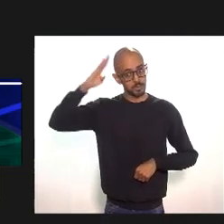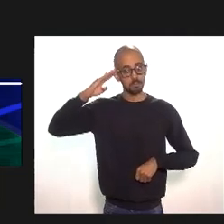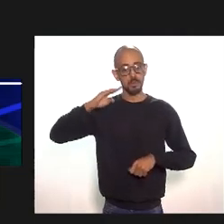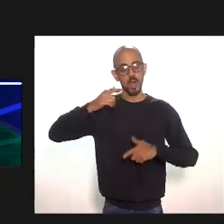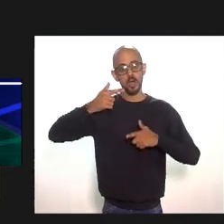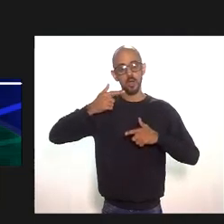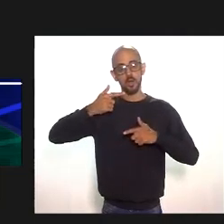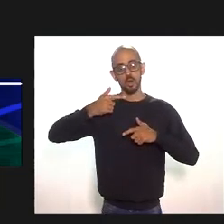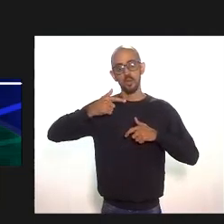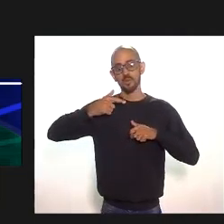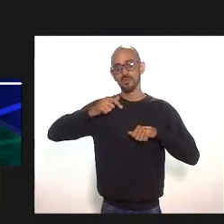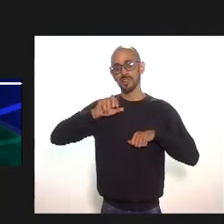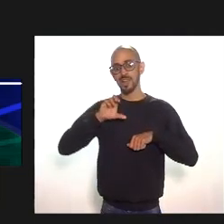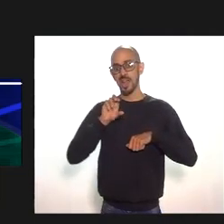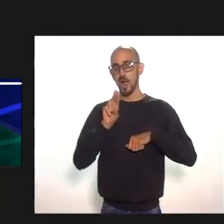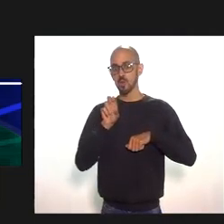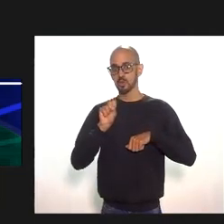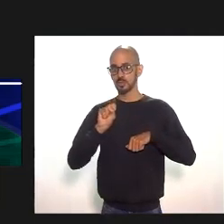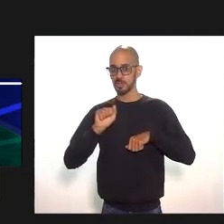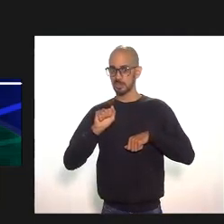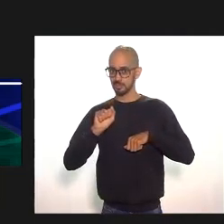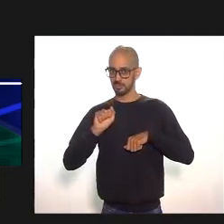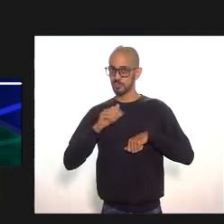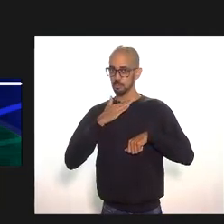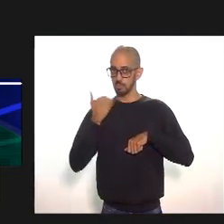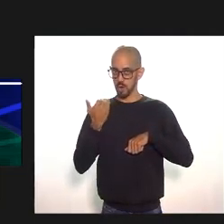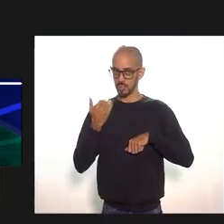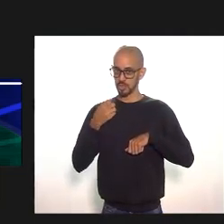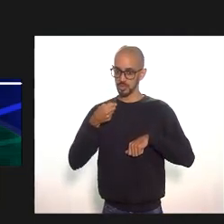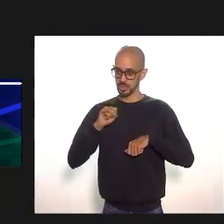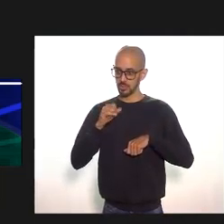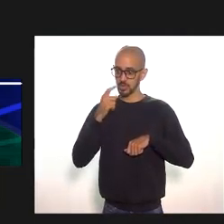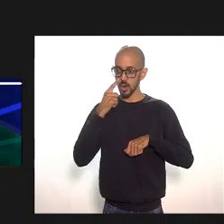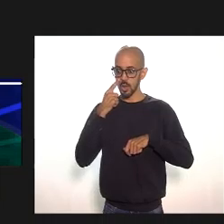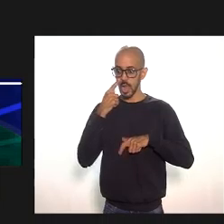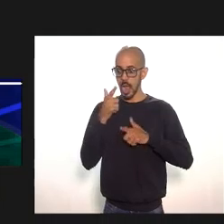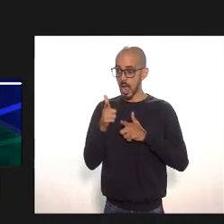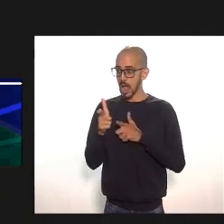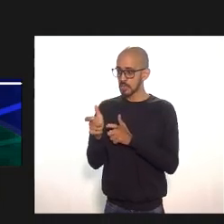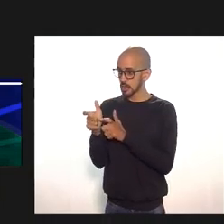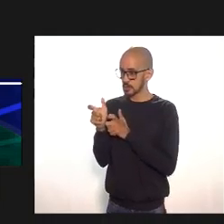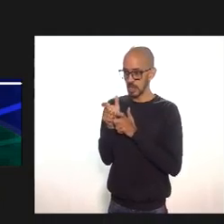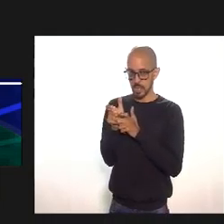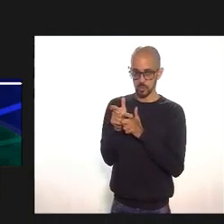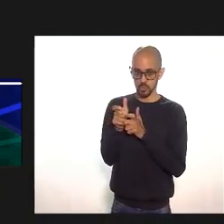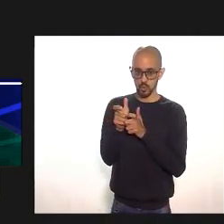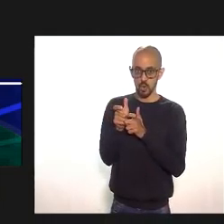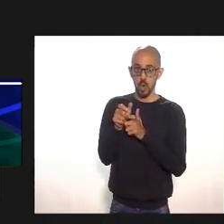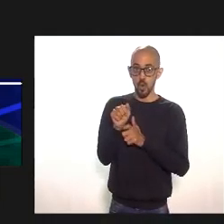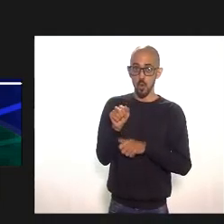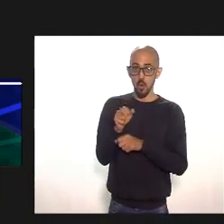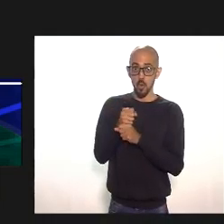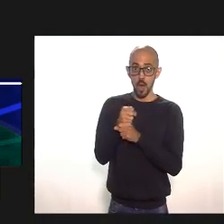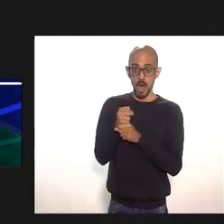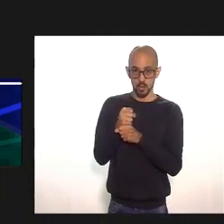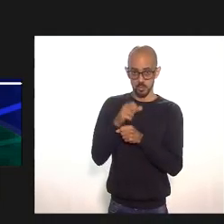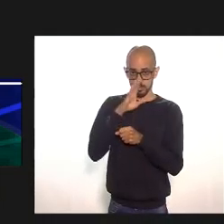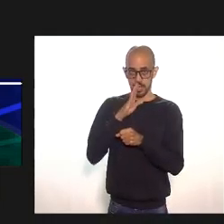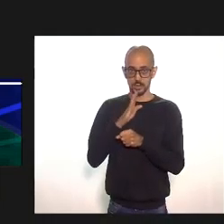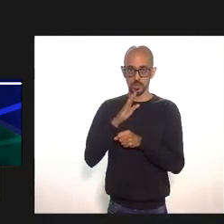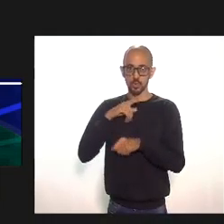das últimas décadas. Você pega, por exemplo, os assassinatos. O ano no Brasil em que houve mais assassinatos teve